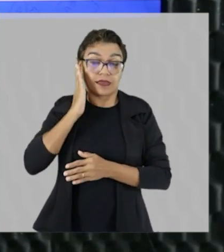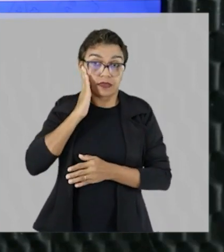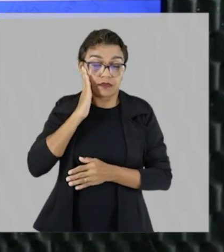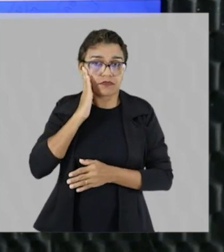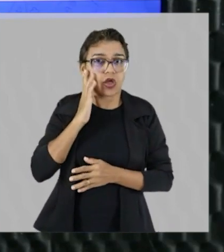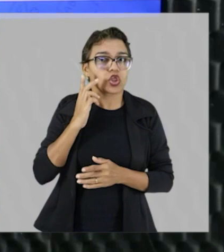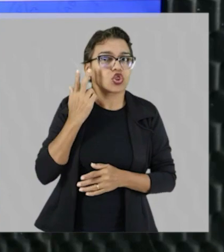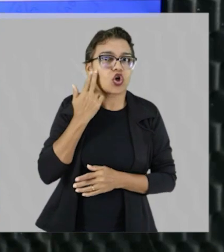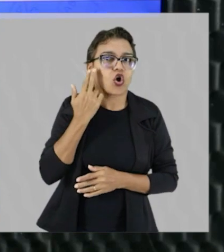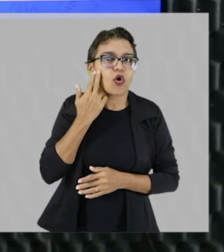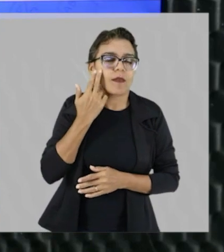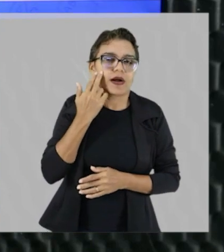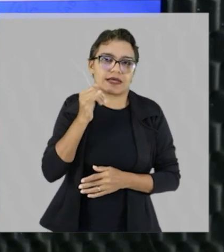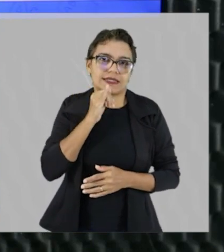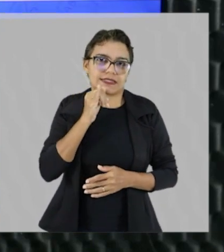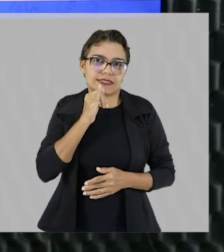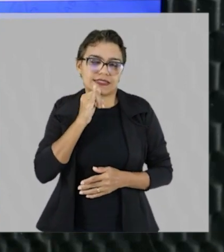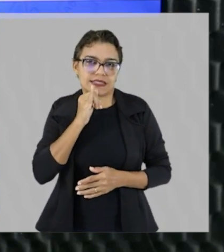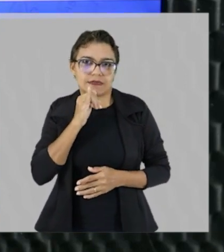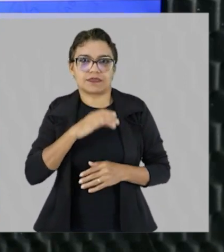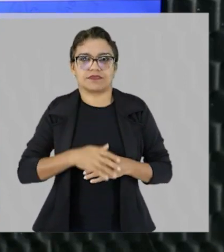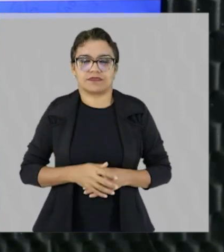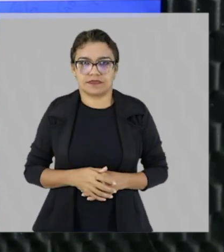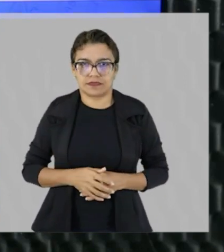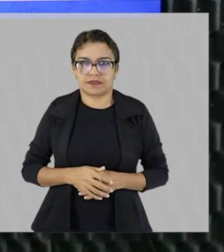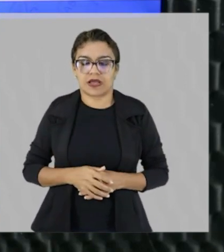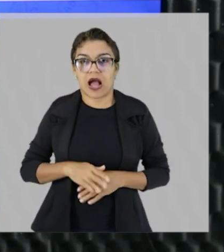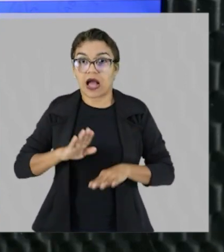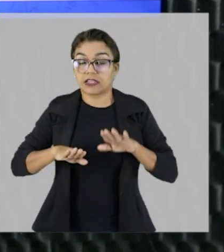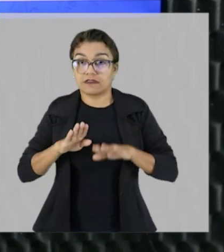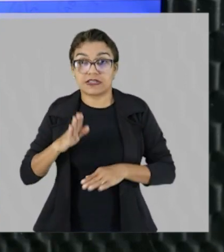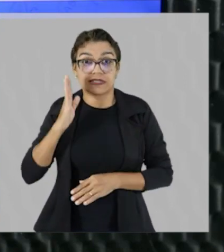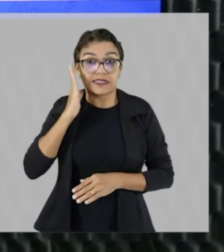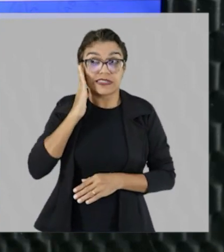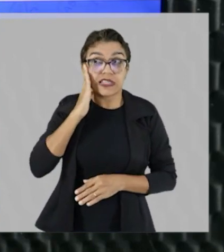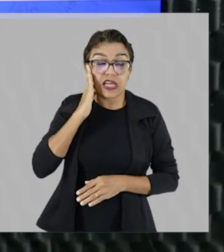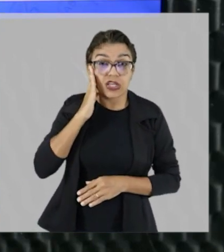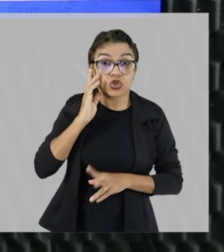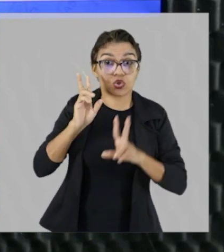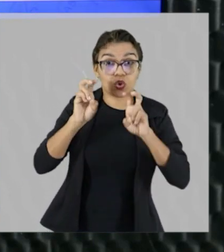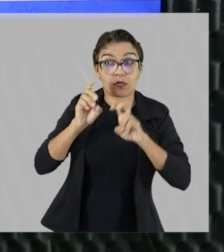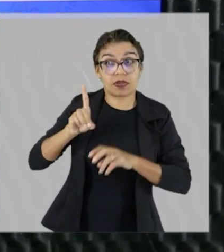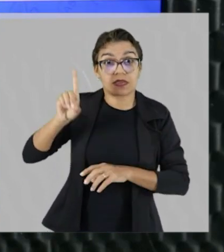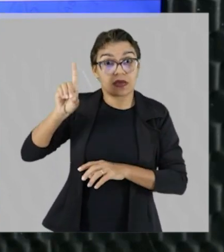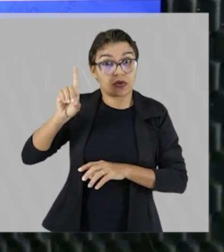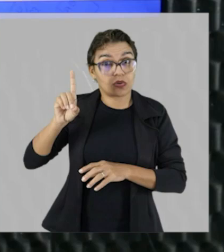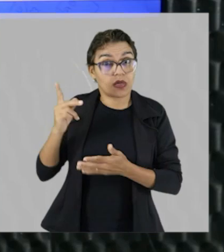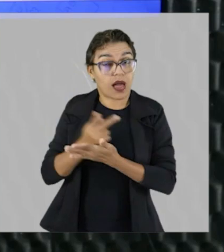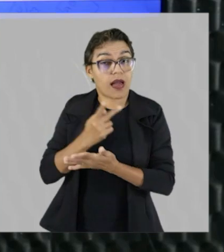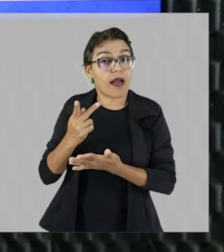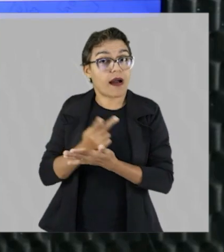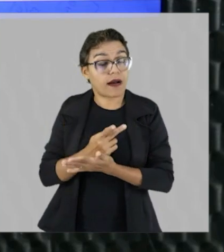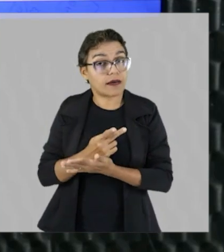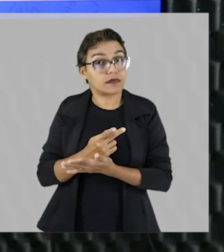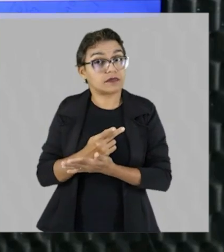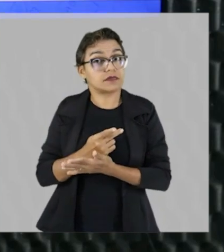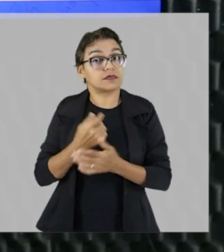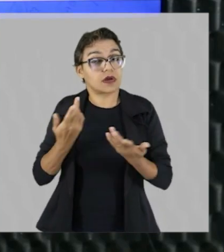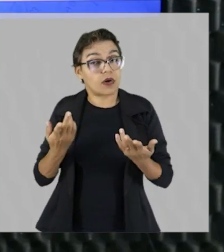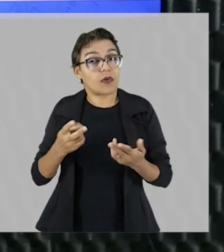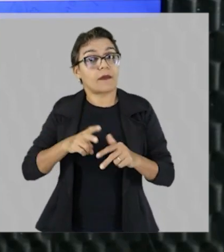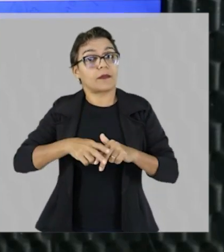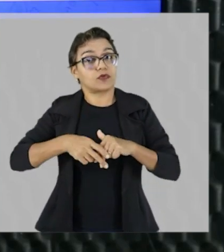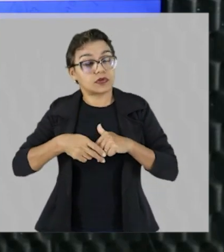comum você interpretar os sinais de Deus errado, tá certo? É mais comum do que vocês imaginam. Então, por isso, é uma leitura que